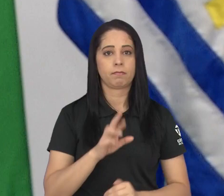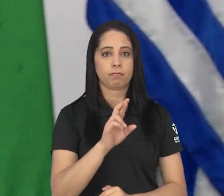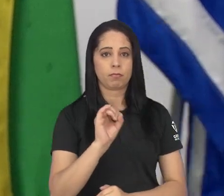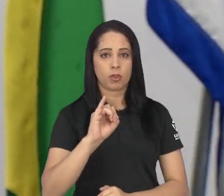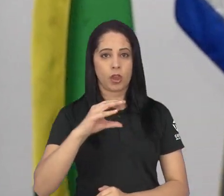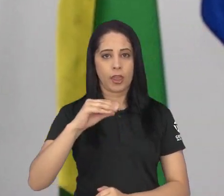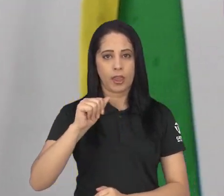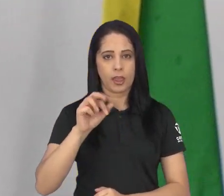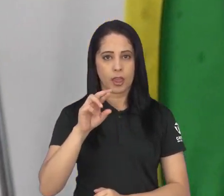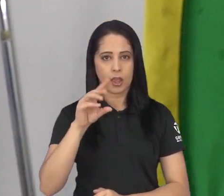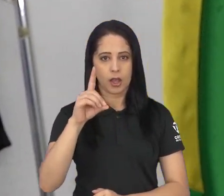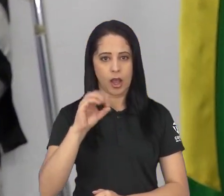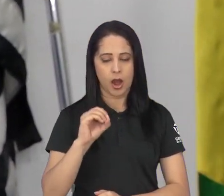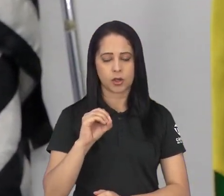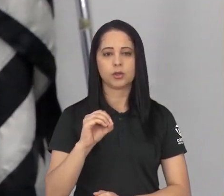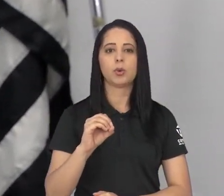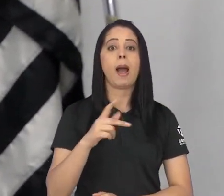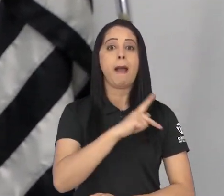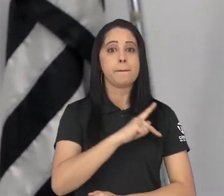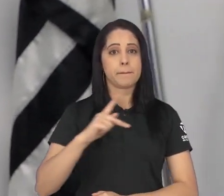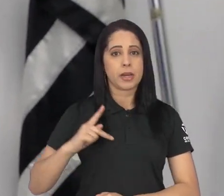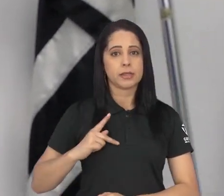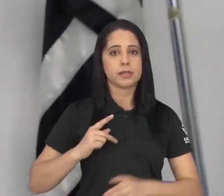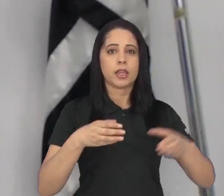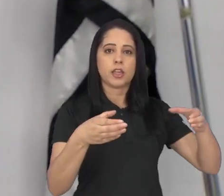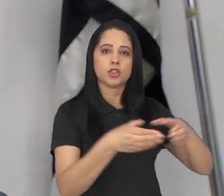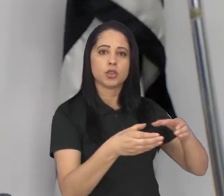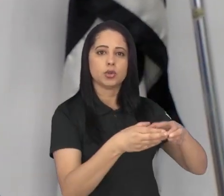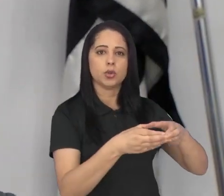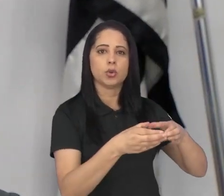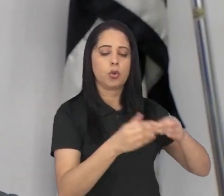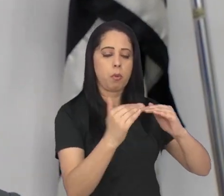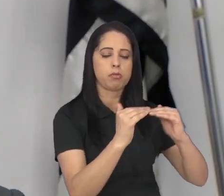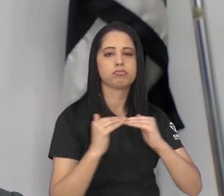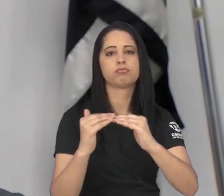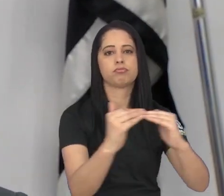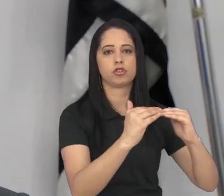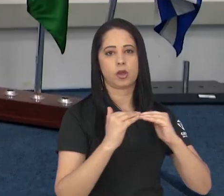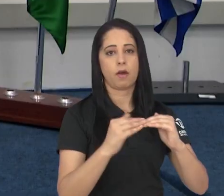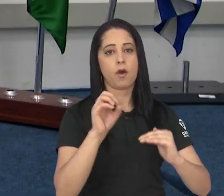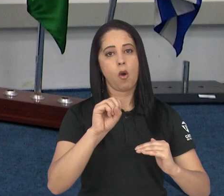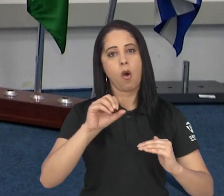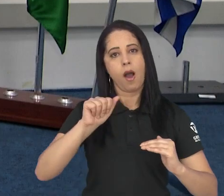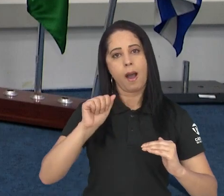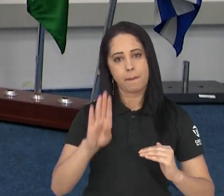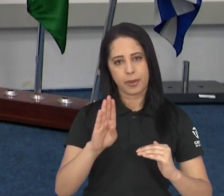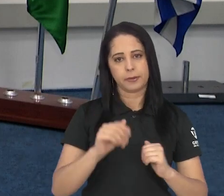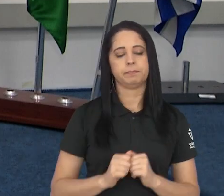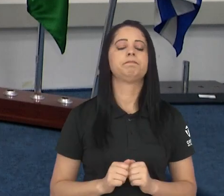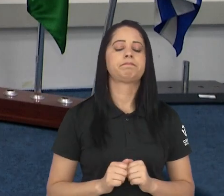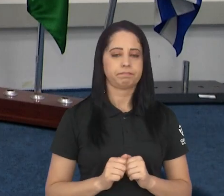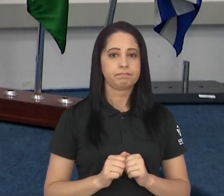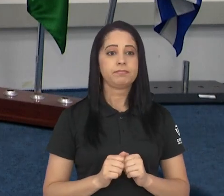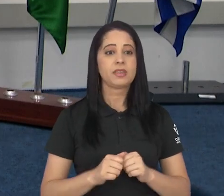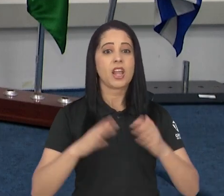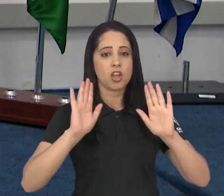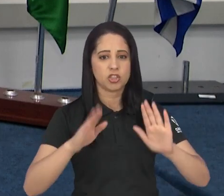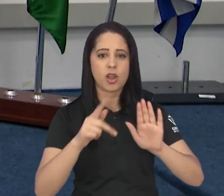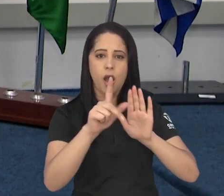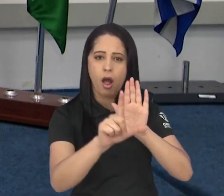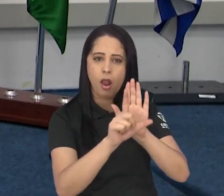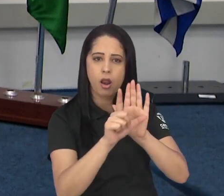é o que garante Ricardo Dias presidente da Comissão de igualdade racial da OAB de São José dos Campos hoje